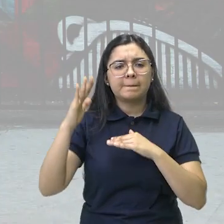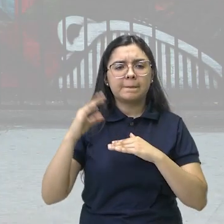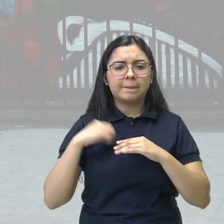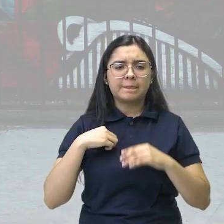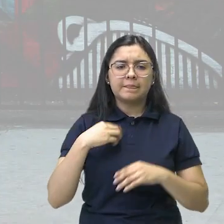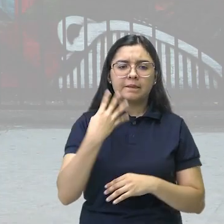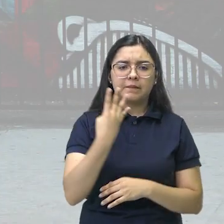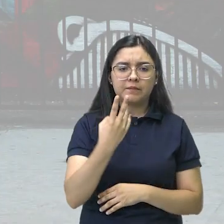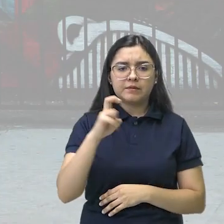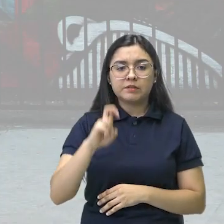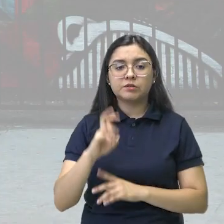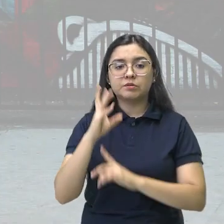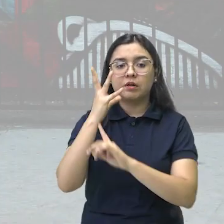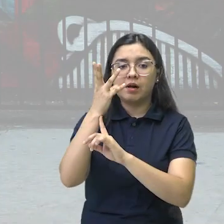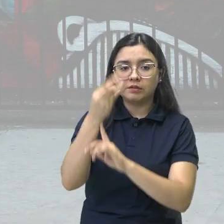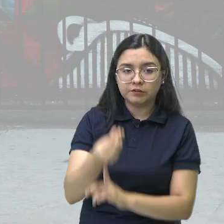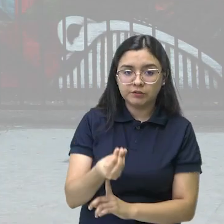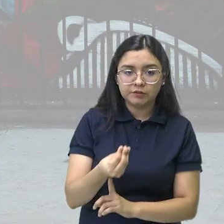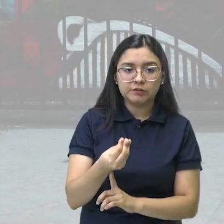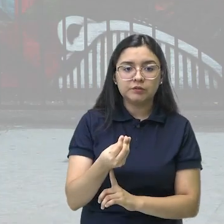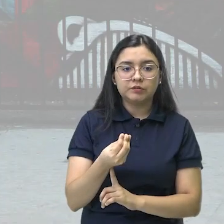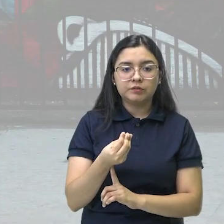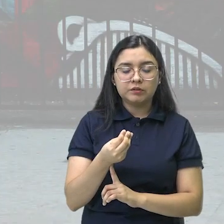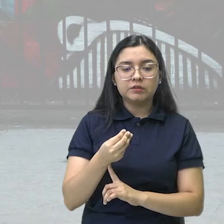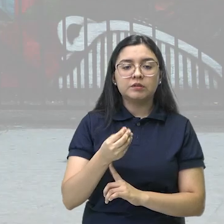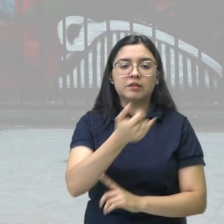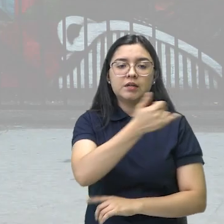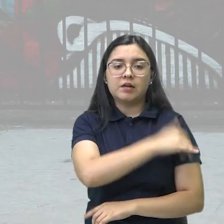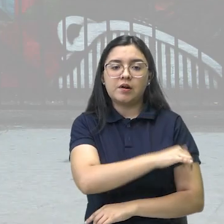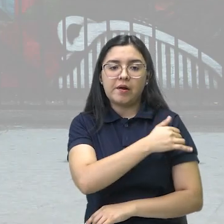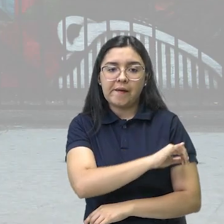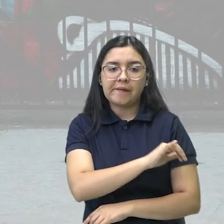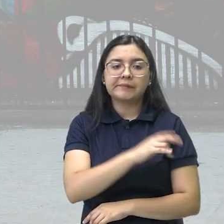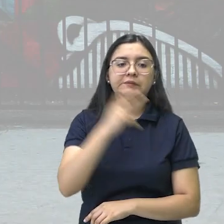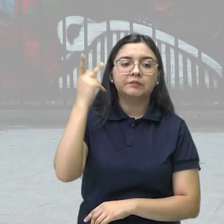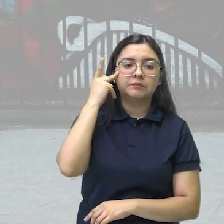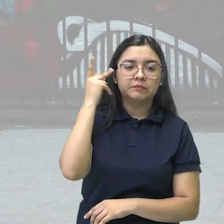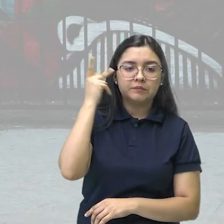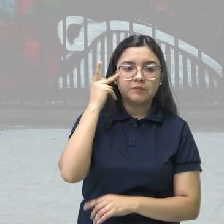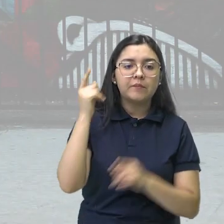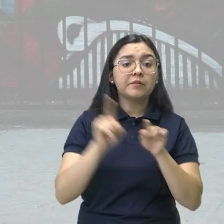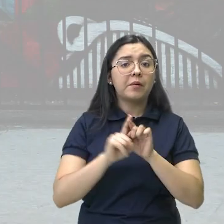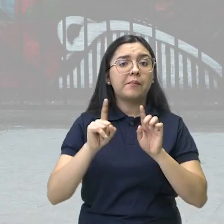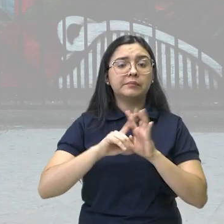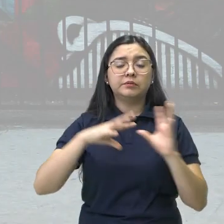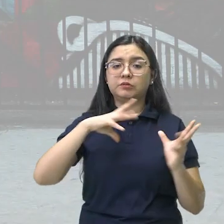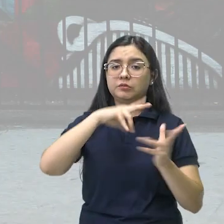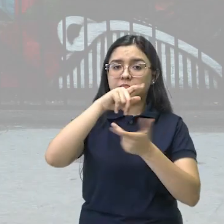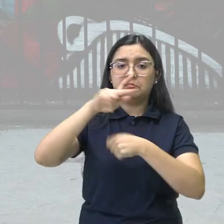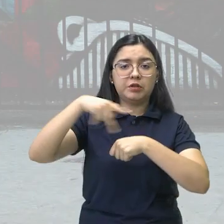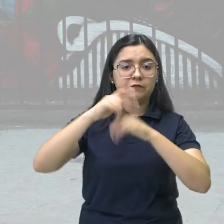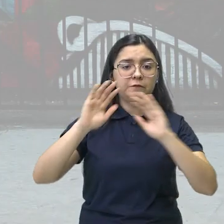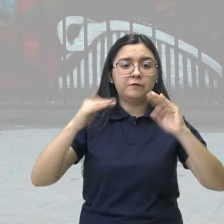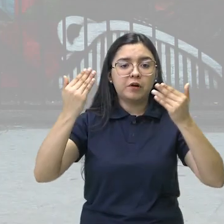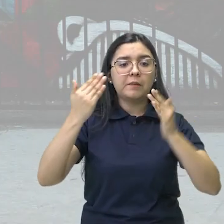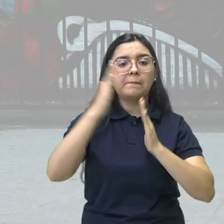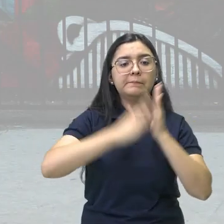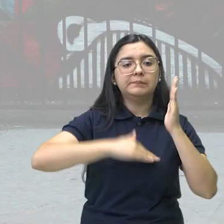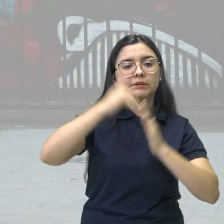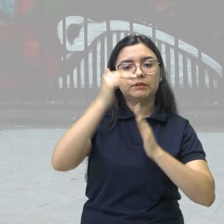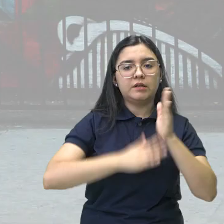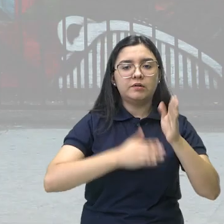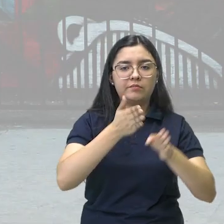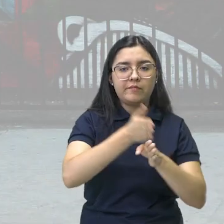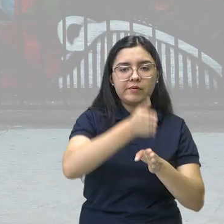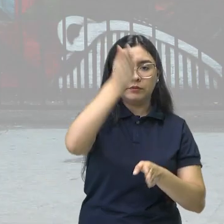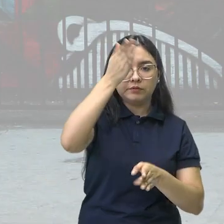de 45 artistas, entre cariocas, paulistas e internacionais, pintaram